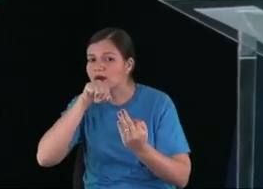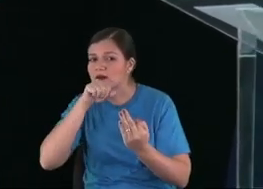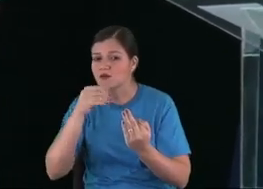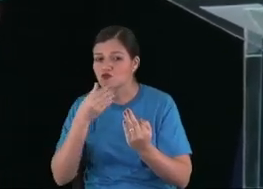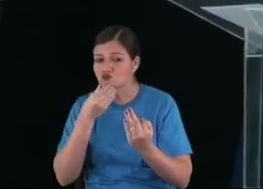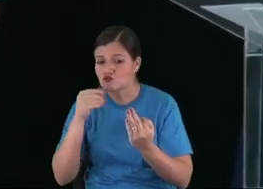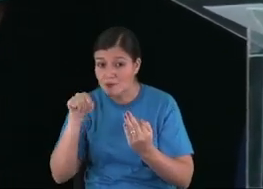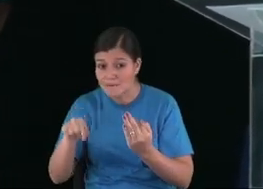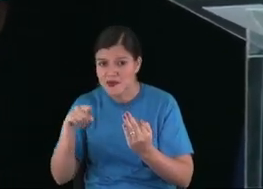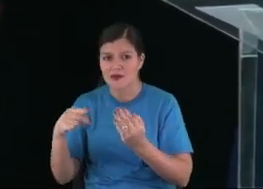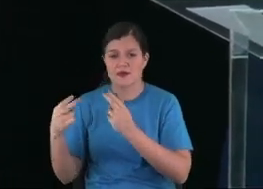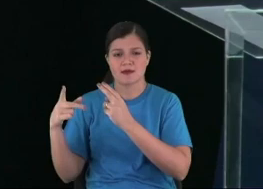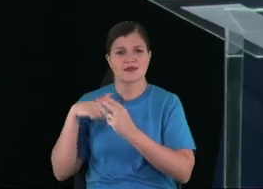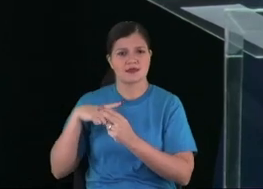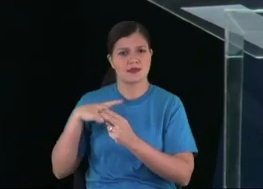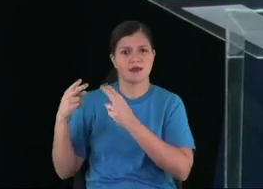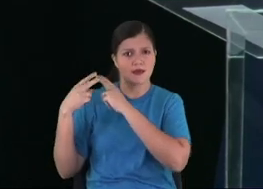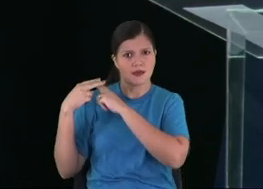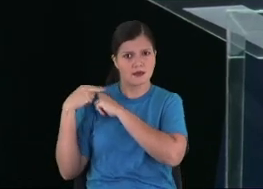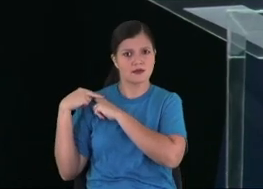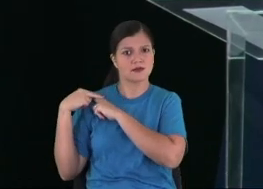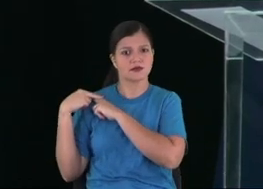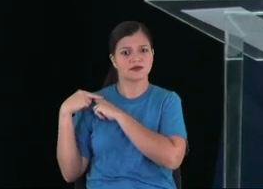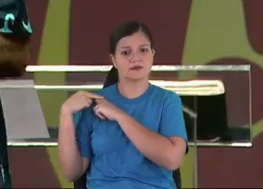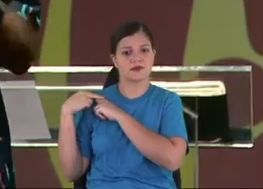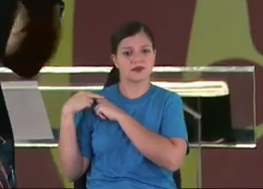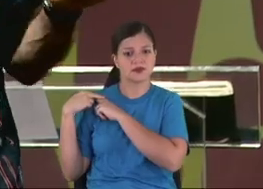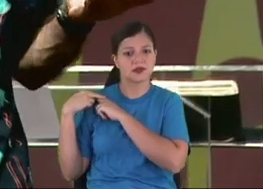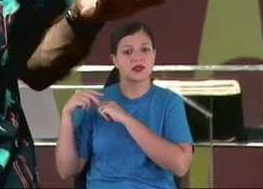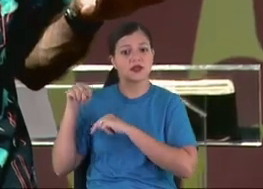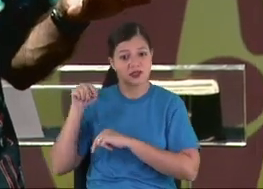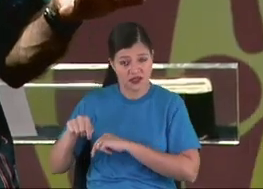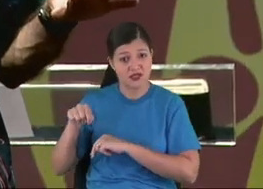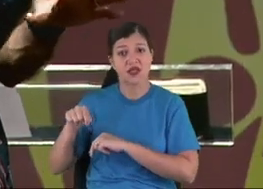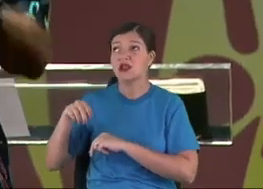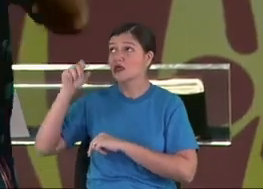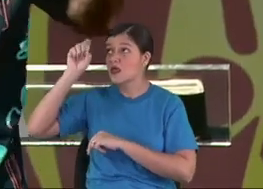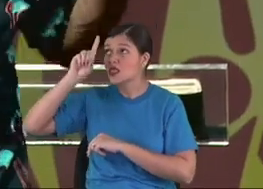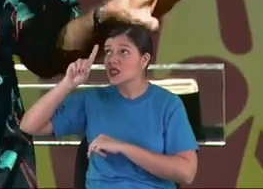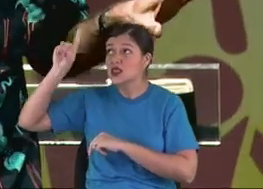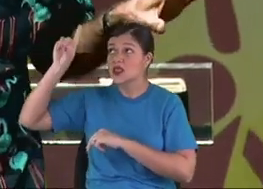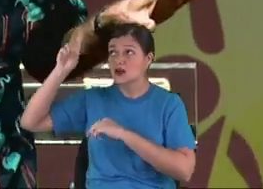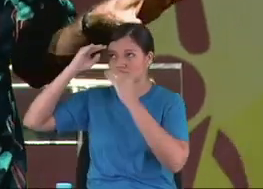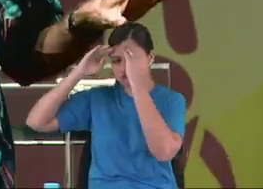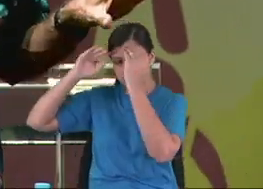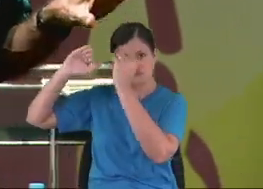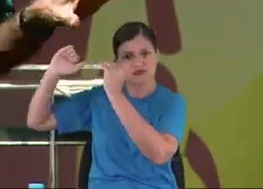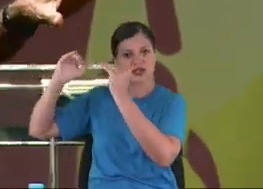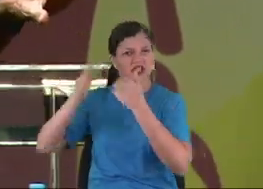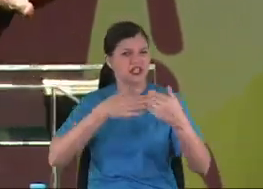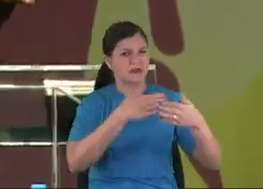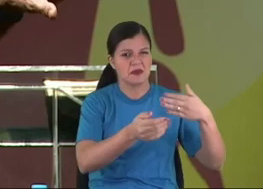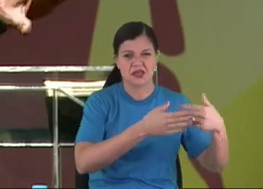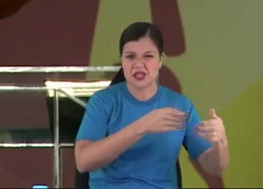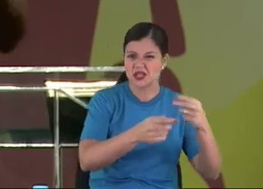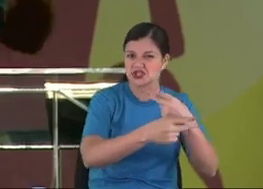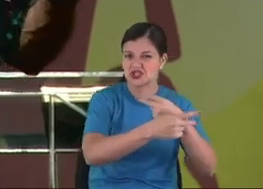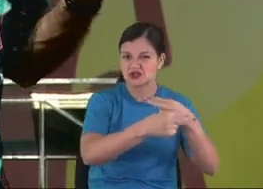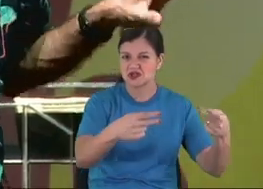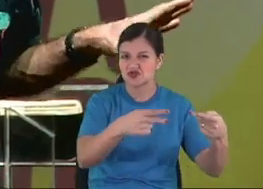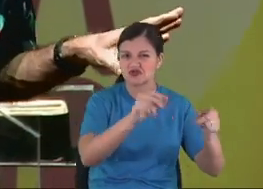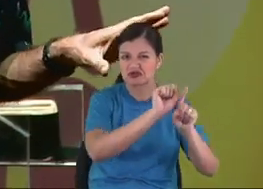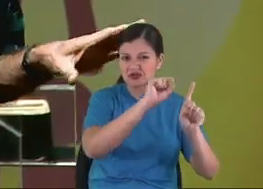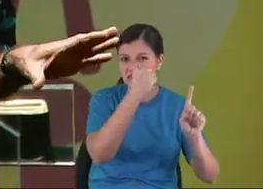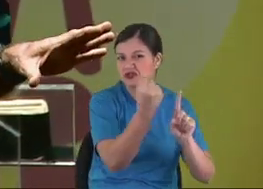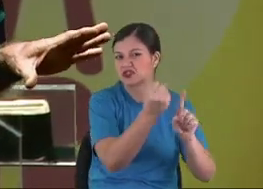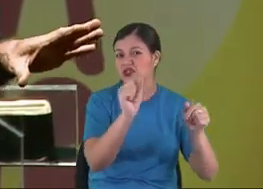é responsável, e ele é perante Deus, independente do que a sociedade faça ou